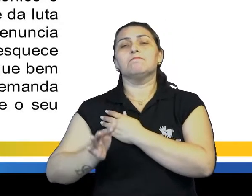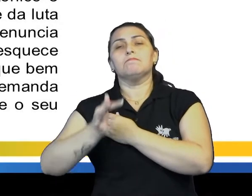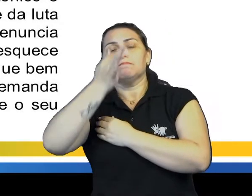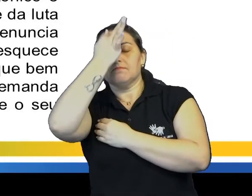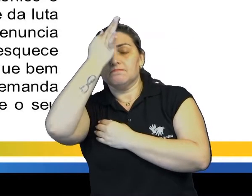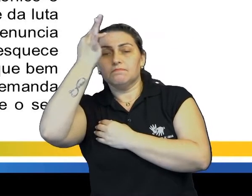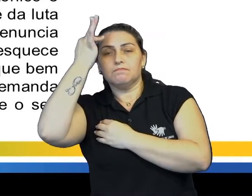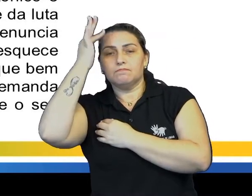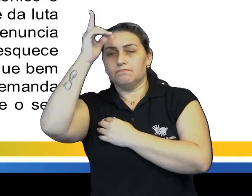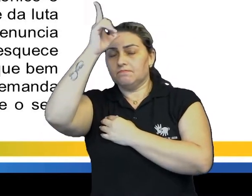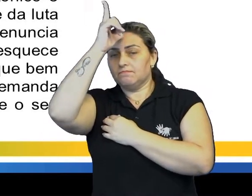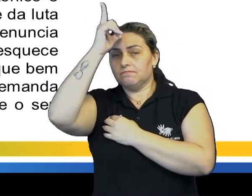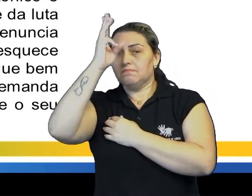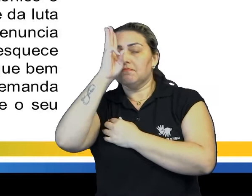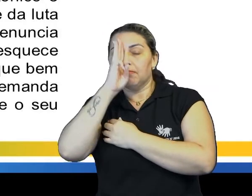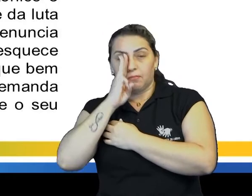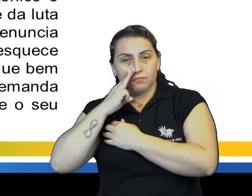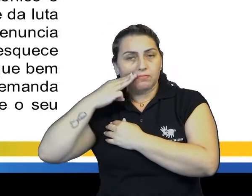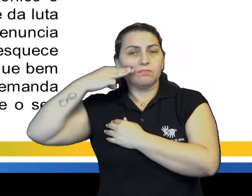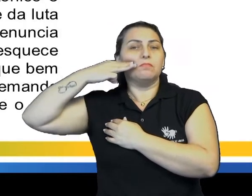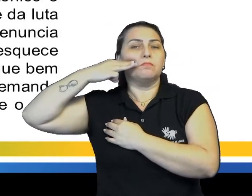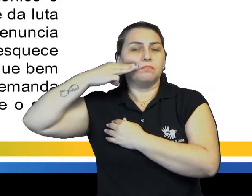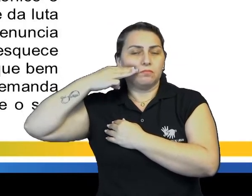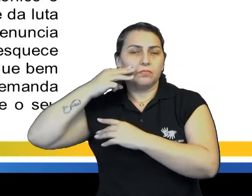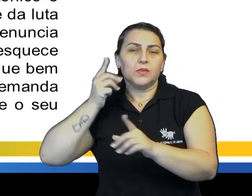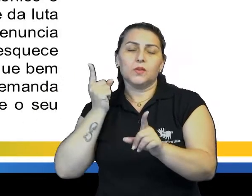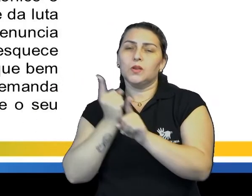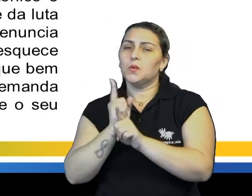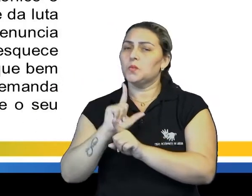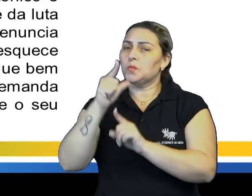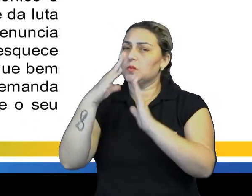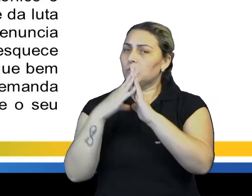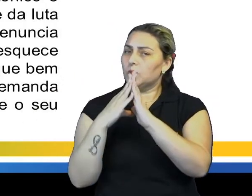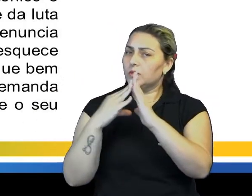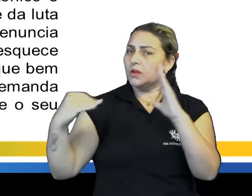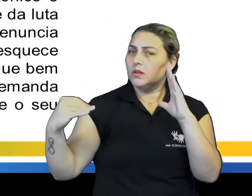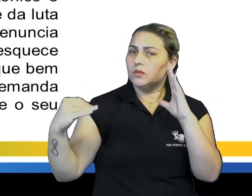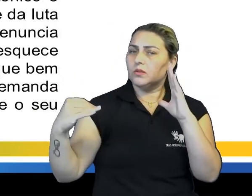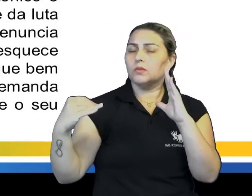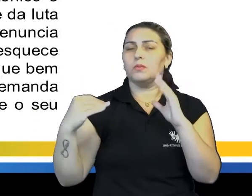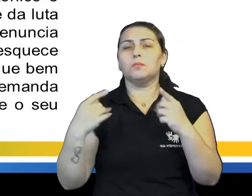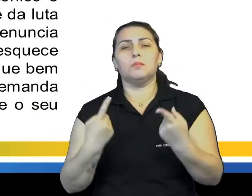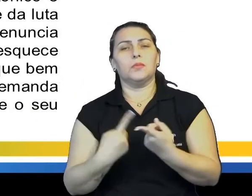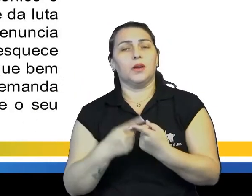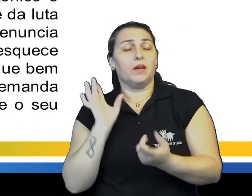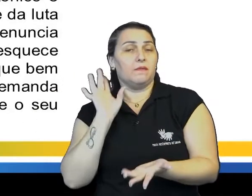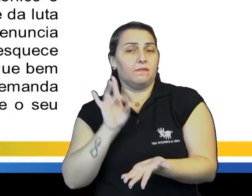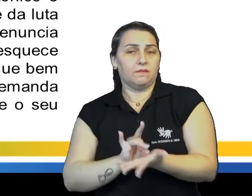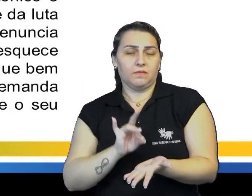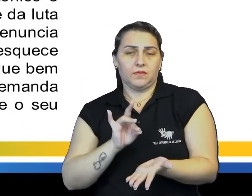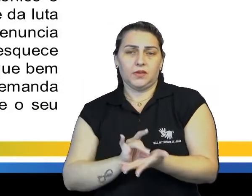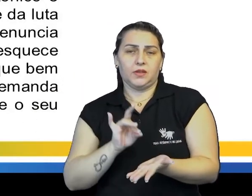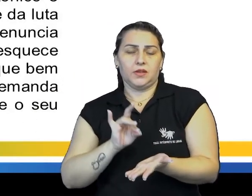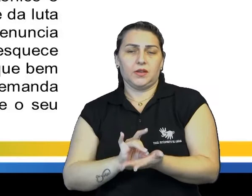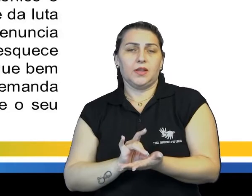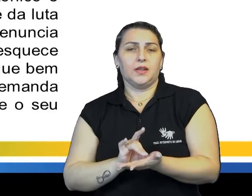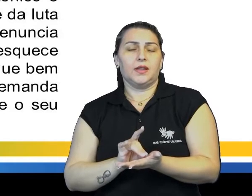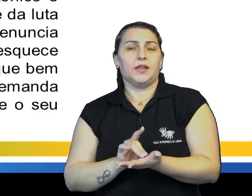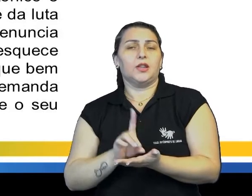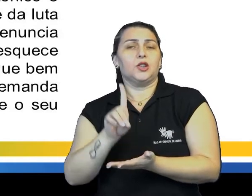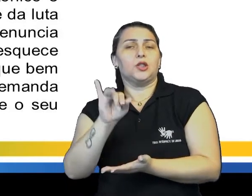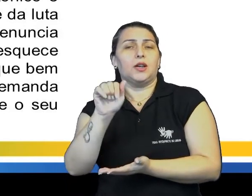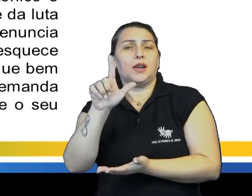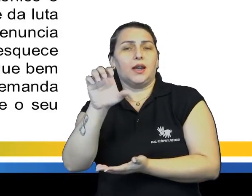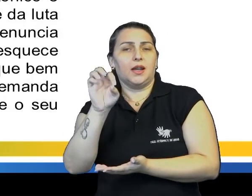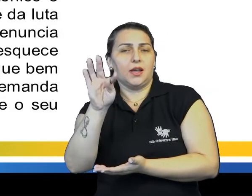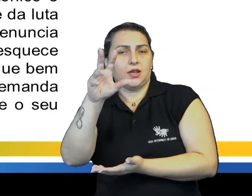filósofo alemão Karl Marx, nós encontramos um outro modelo, tá? Pois agora a verdade é a dialética